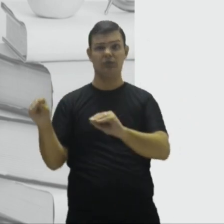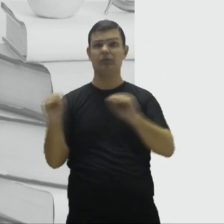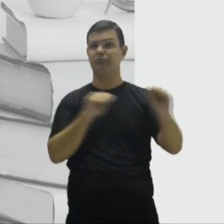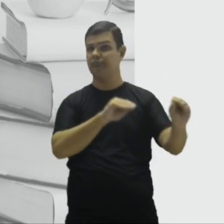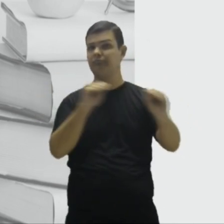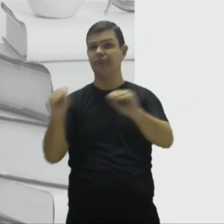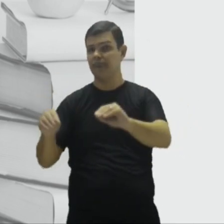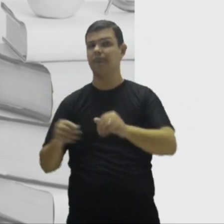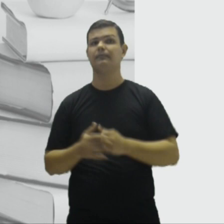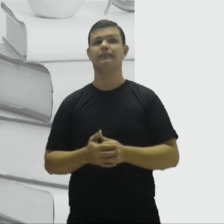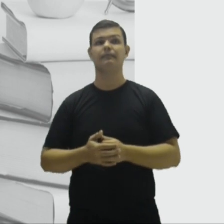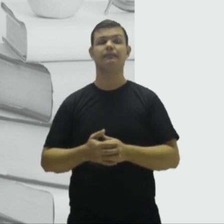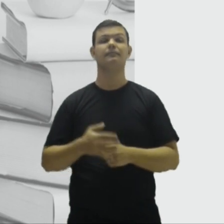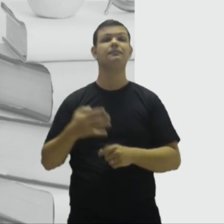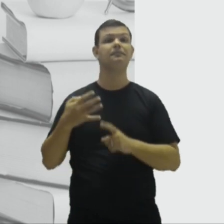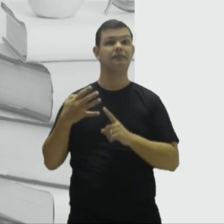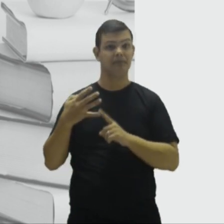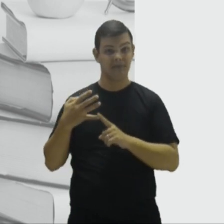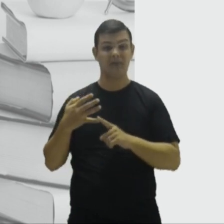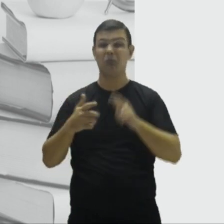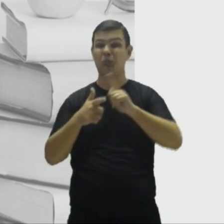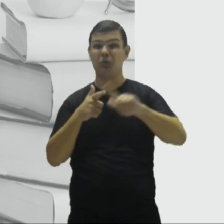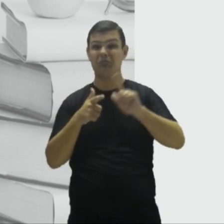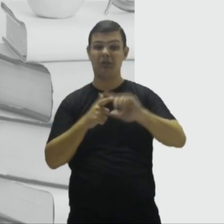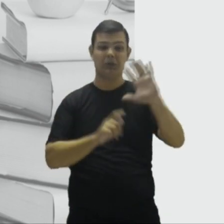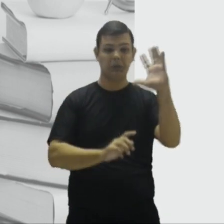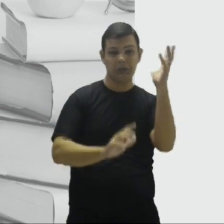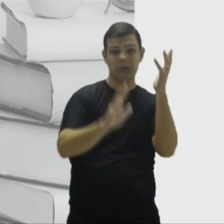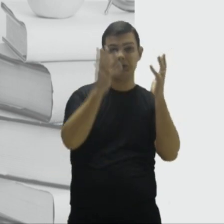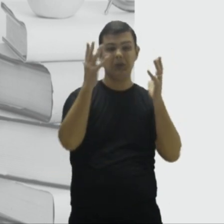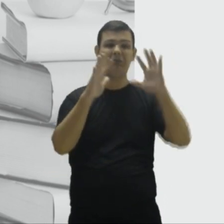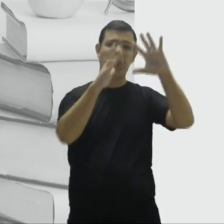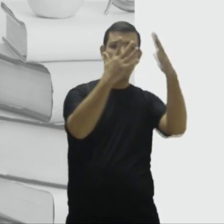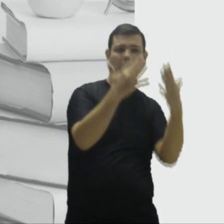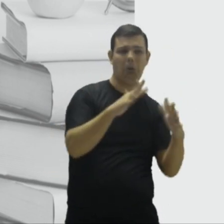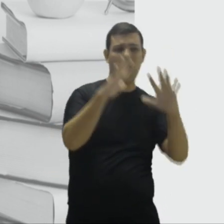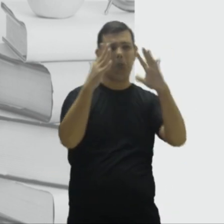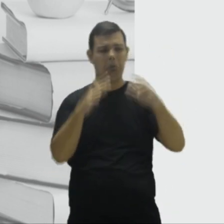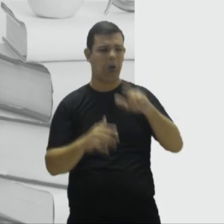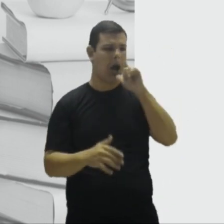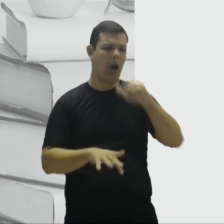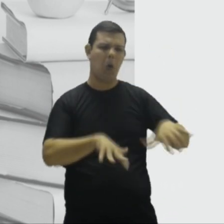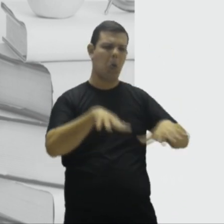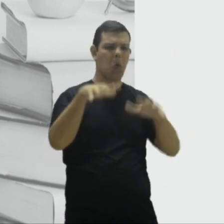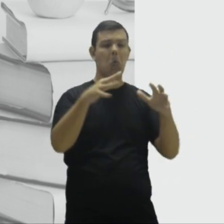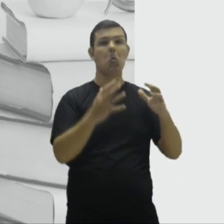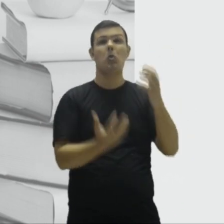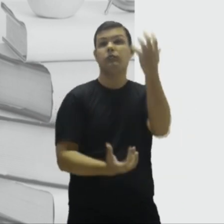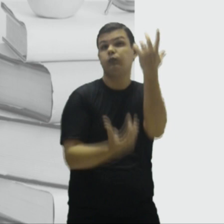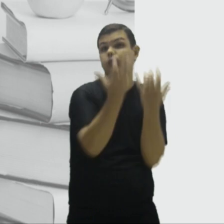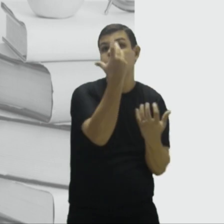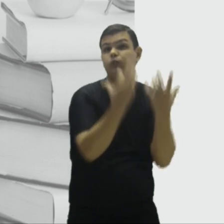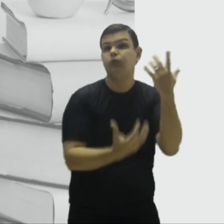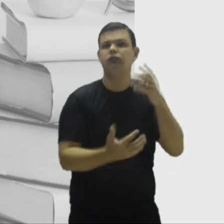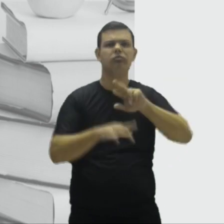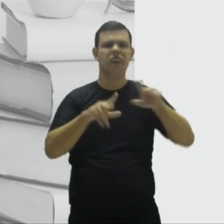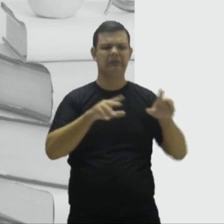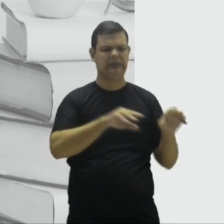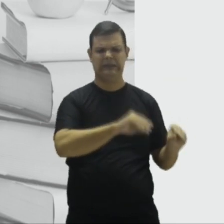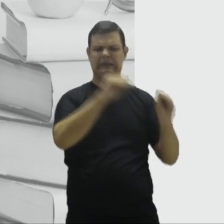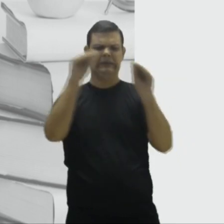outro. Problemas ambientais, às vezes catástrofes, enchentes, queimadas, levam a população a se